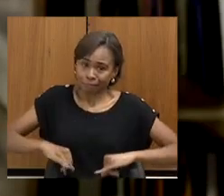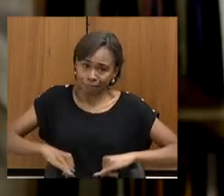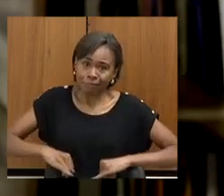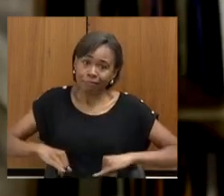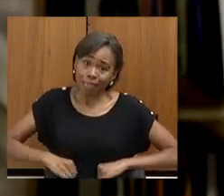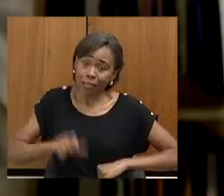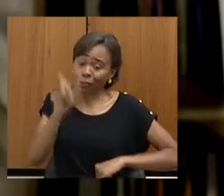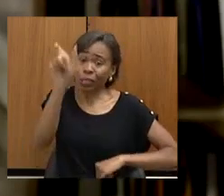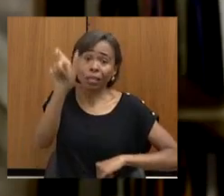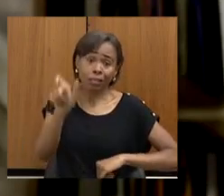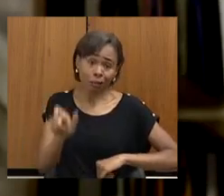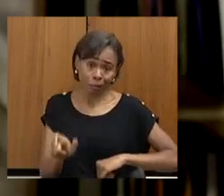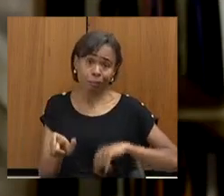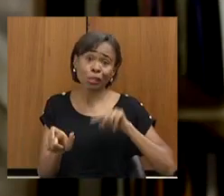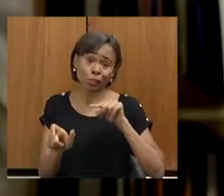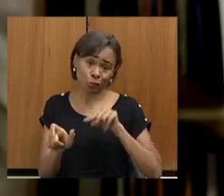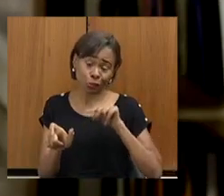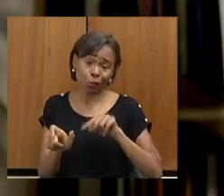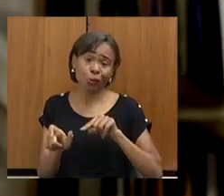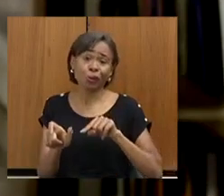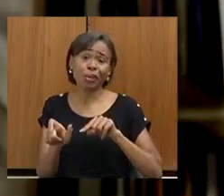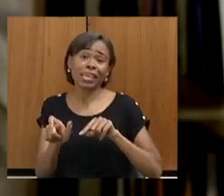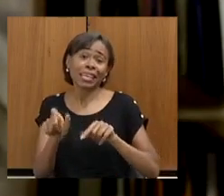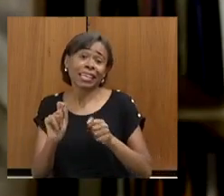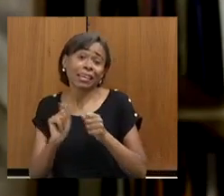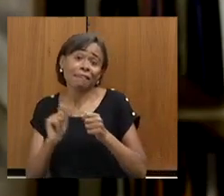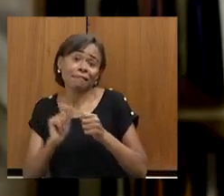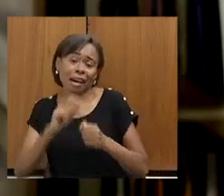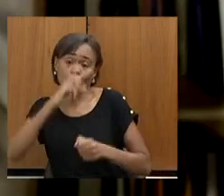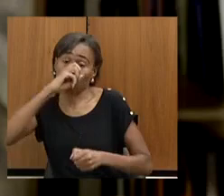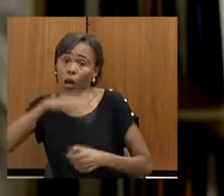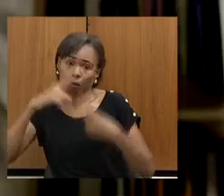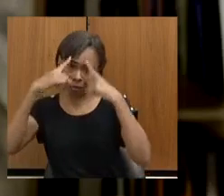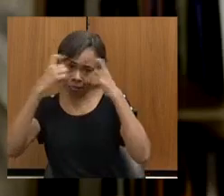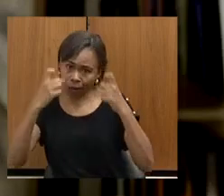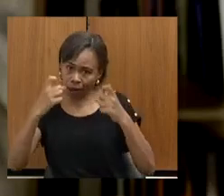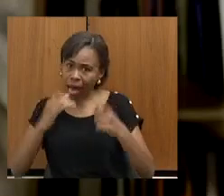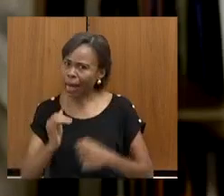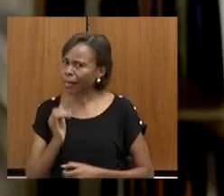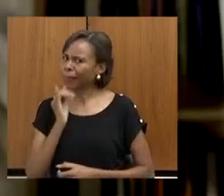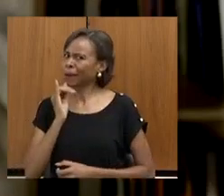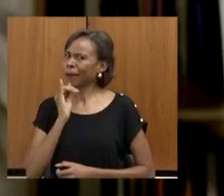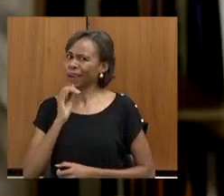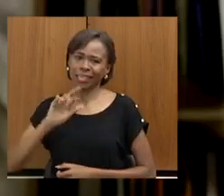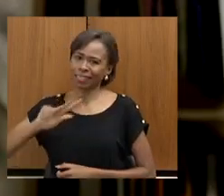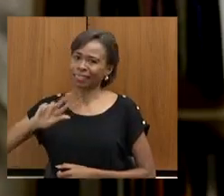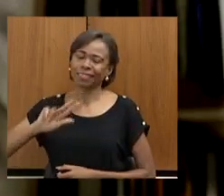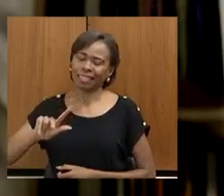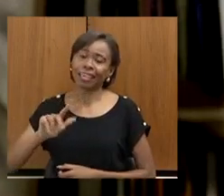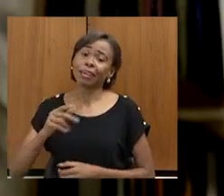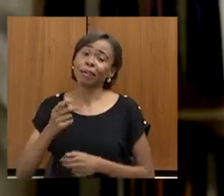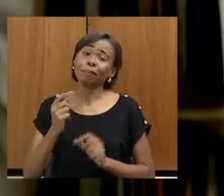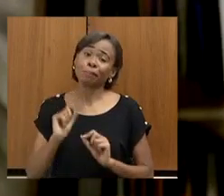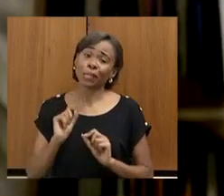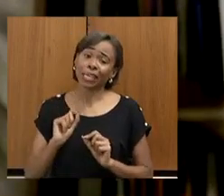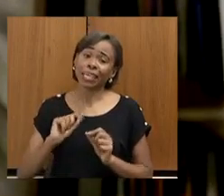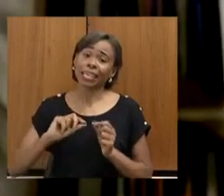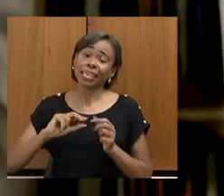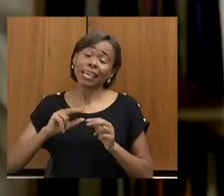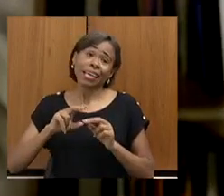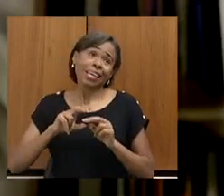daqueles que cometem alguma agressão, nunca por acaso, para que esse acolhimento com